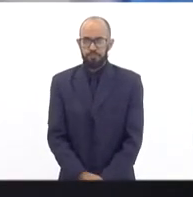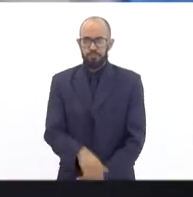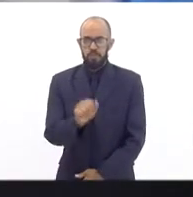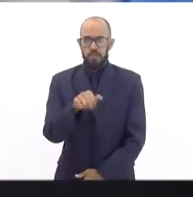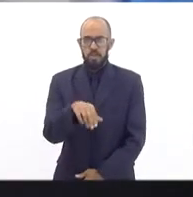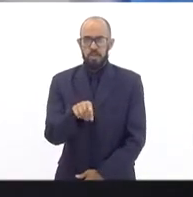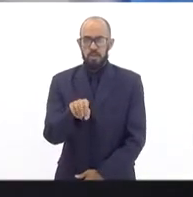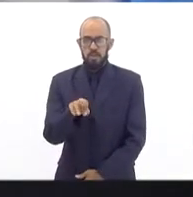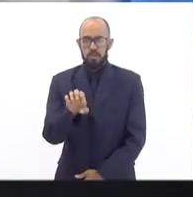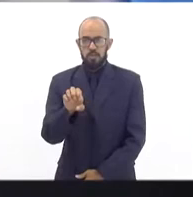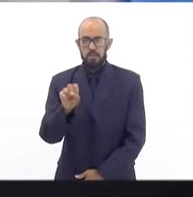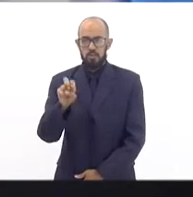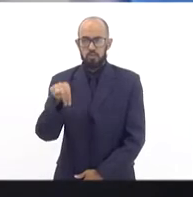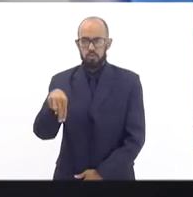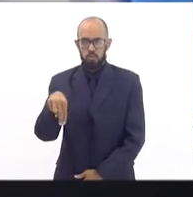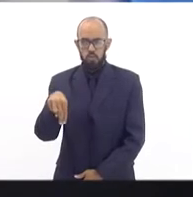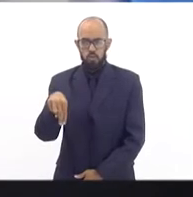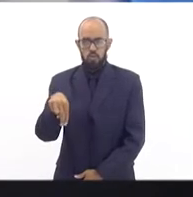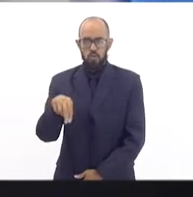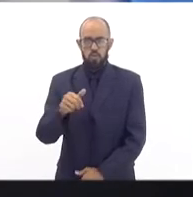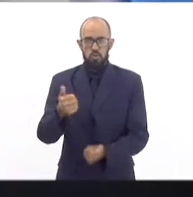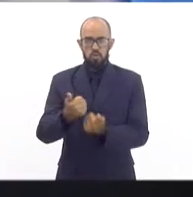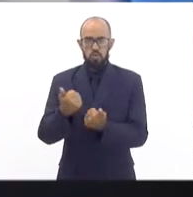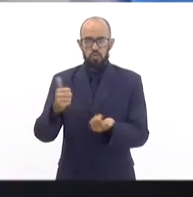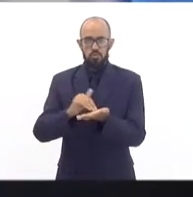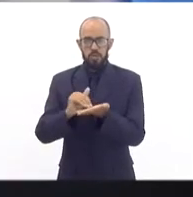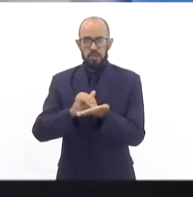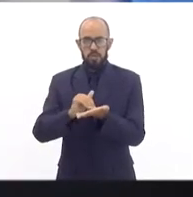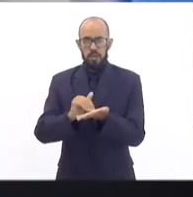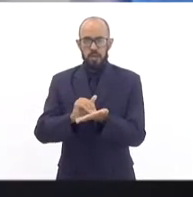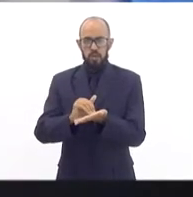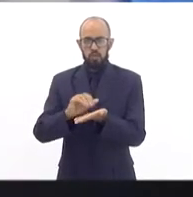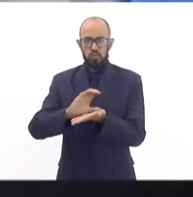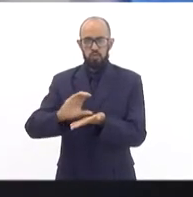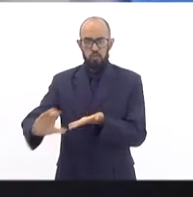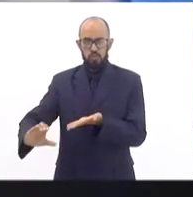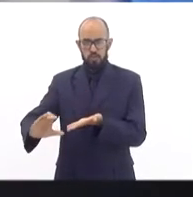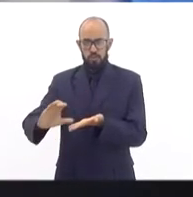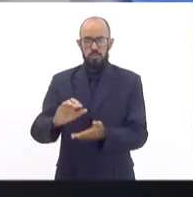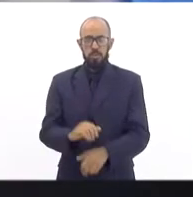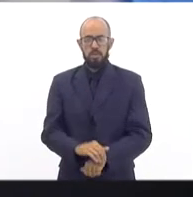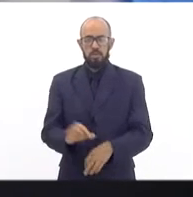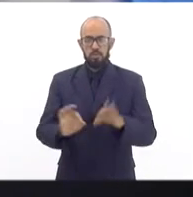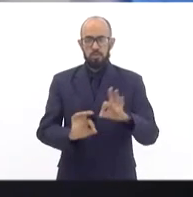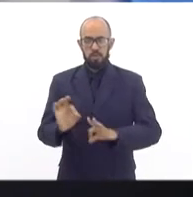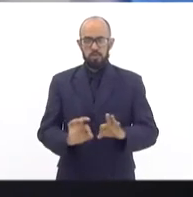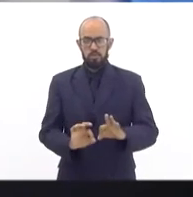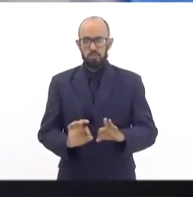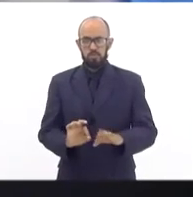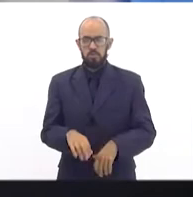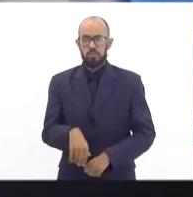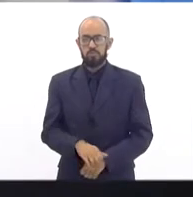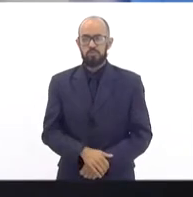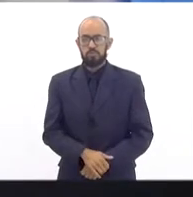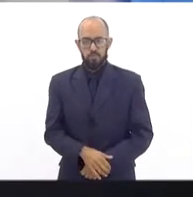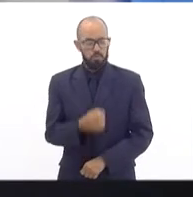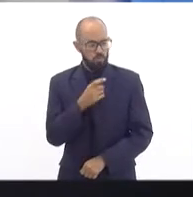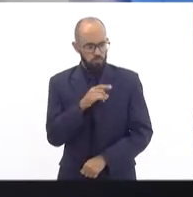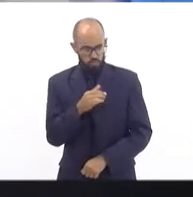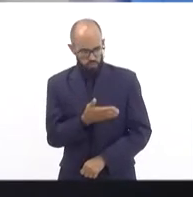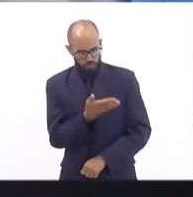Anderson Montese, subsecretário de Planejamento e Orçamento. Cadê o Anderson? Bom